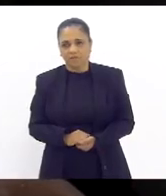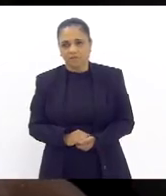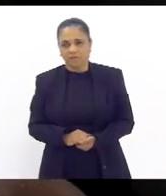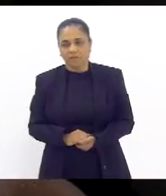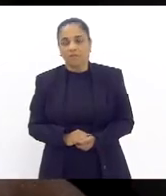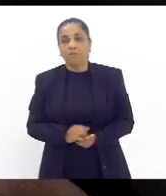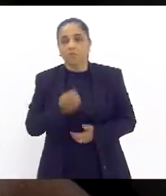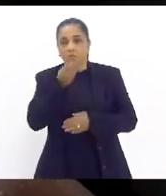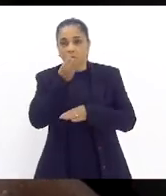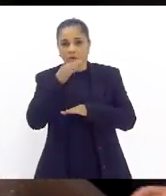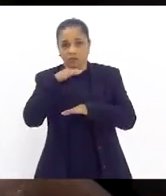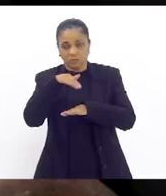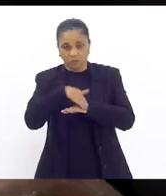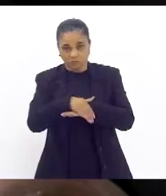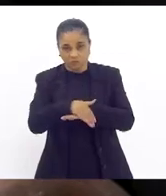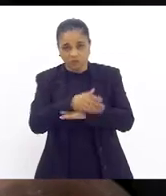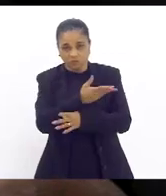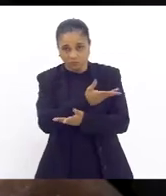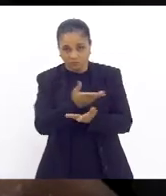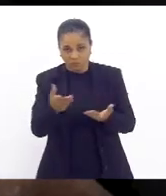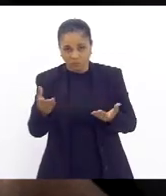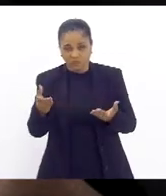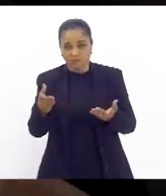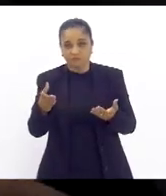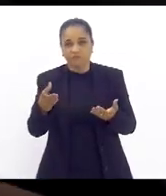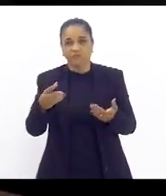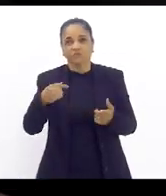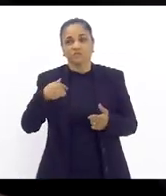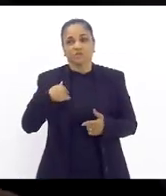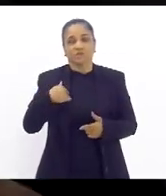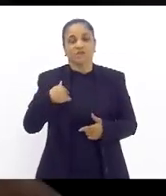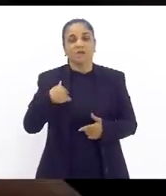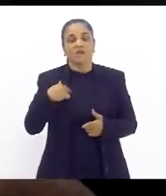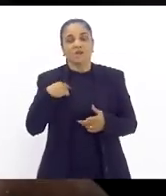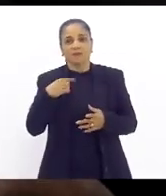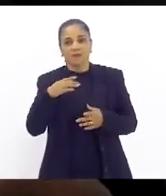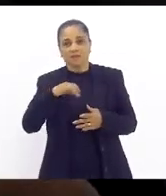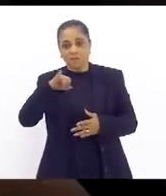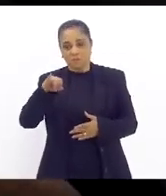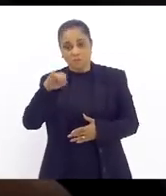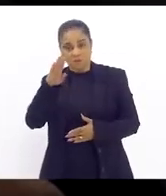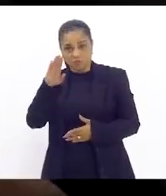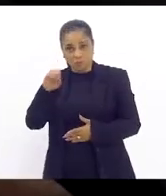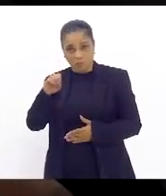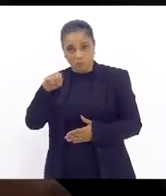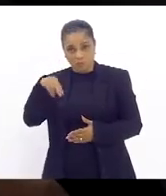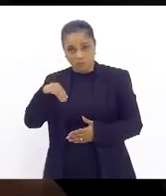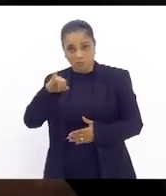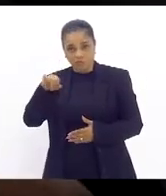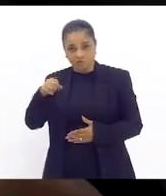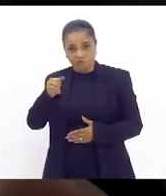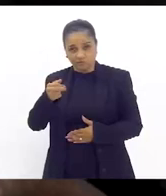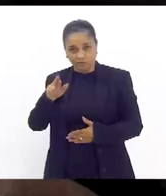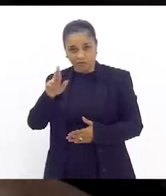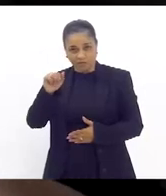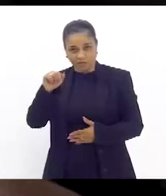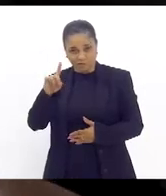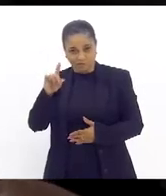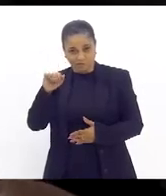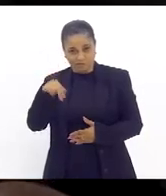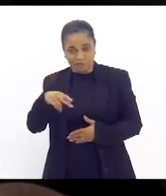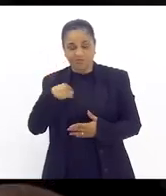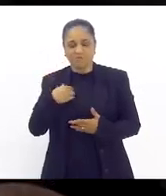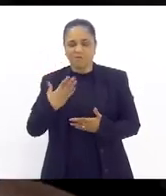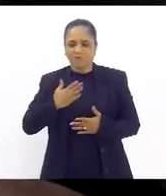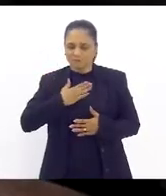Boa noite a todos meu nome é José de Ivani sou vereador do município de Bom Jardim gostaria de agradecer a presença de